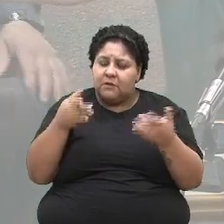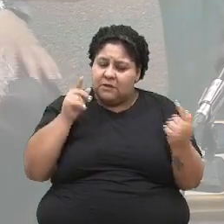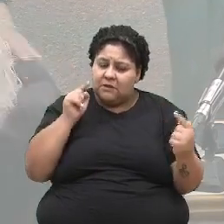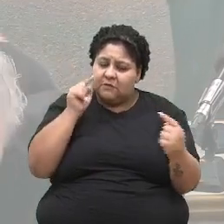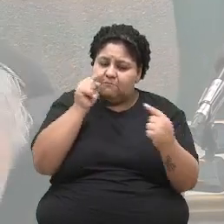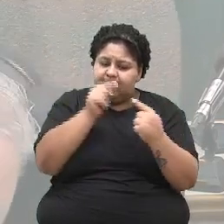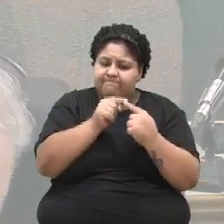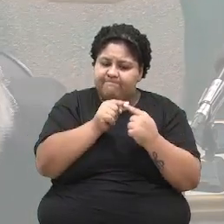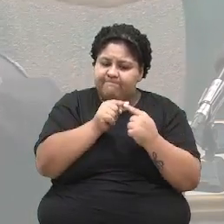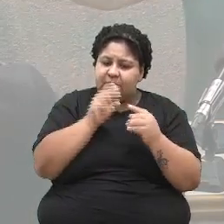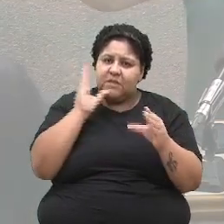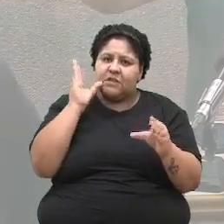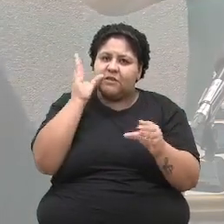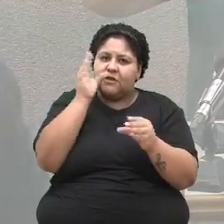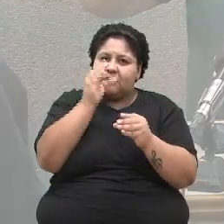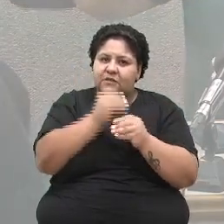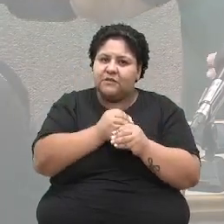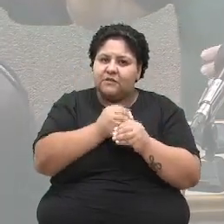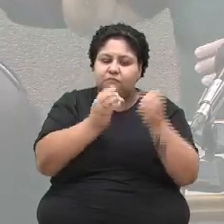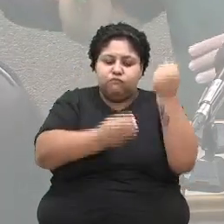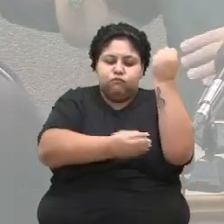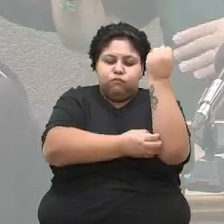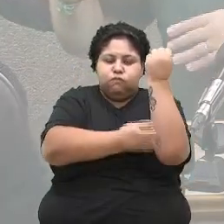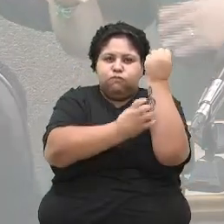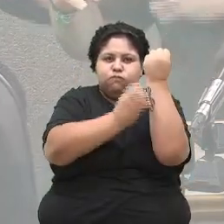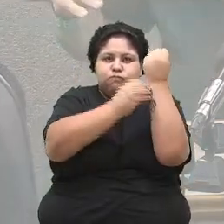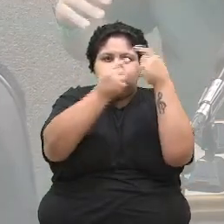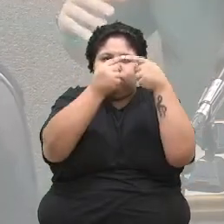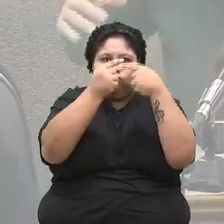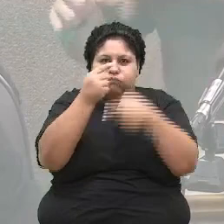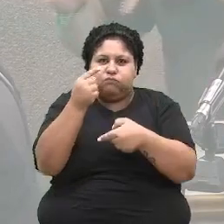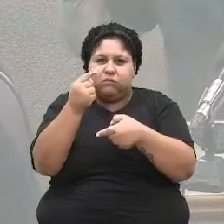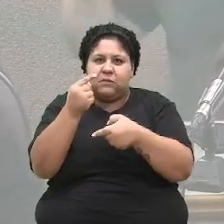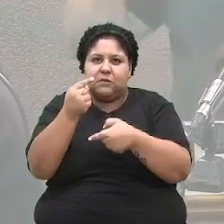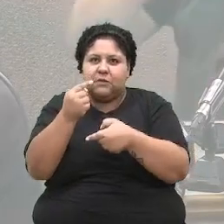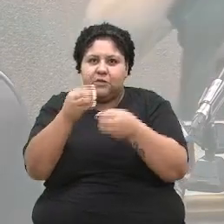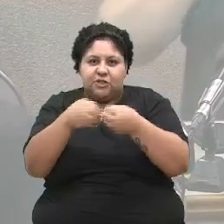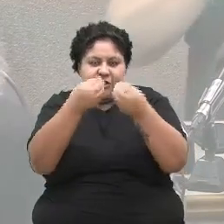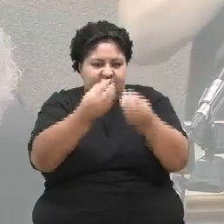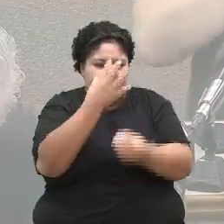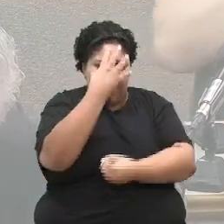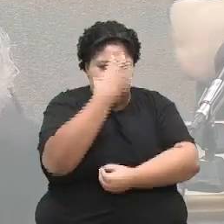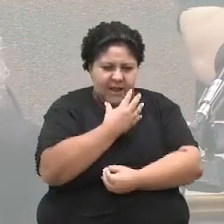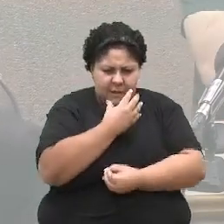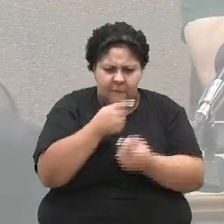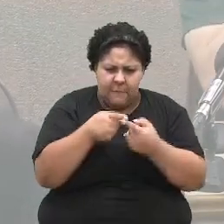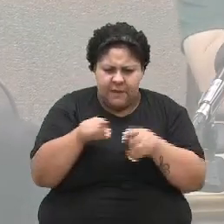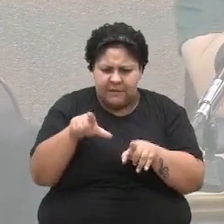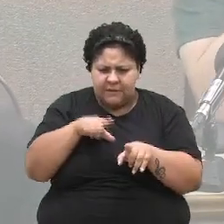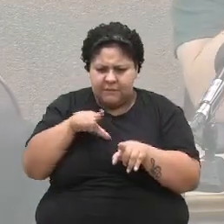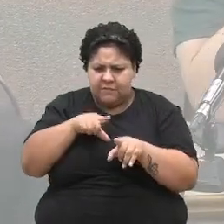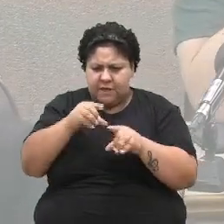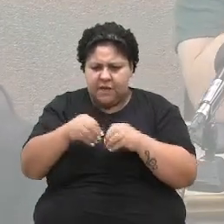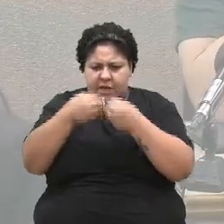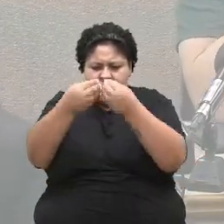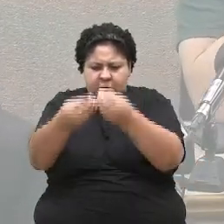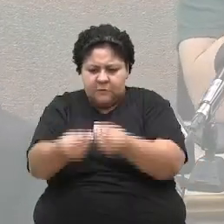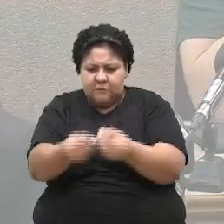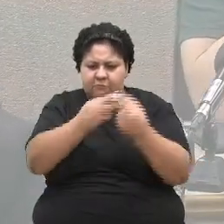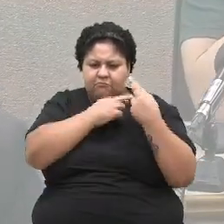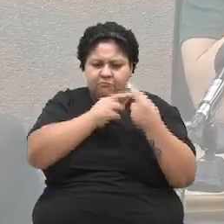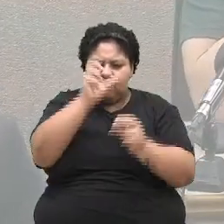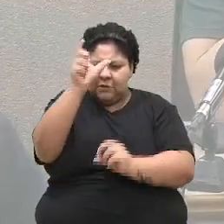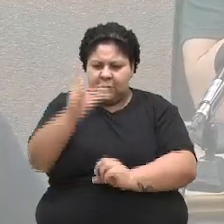né, de simplificar, de desburocratizar, de dar celeridade, mas também de dar mais responsabilidade às pessoas que